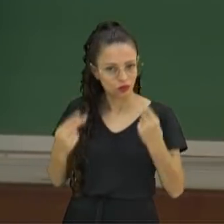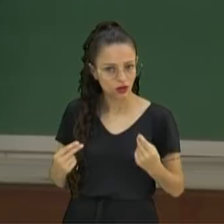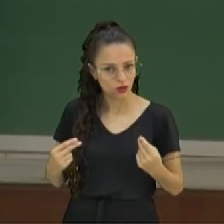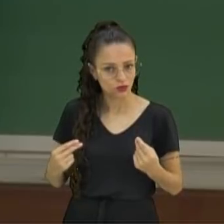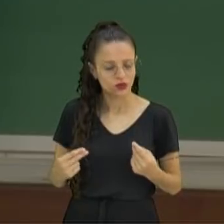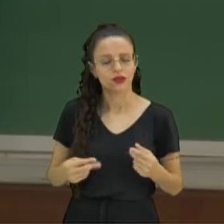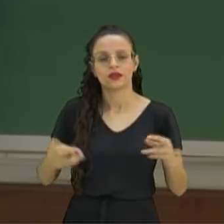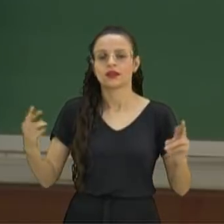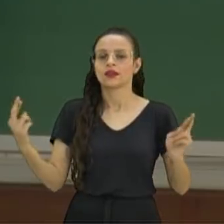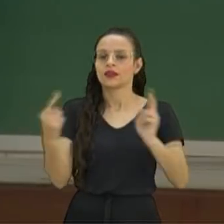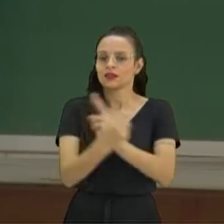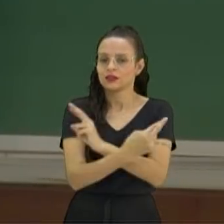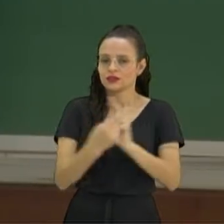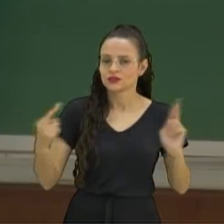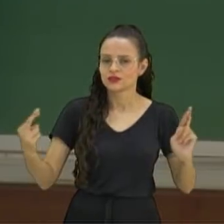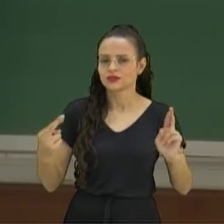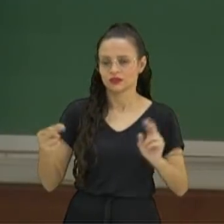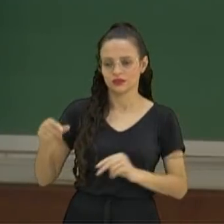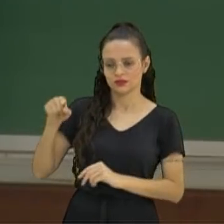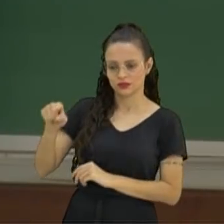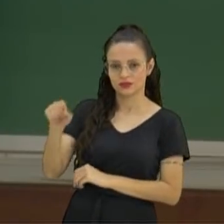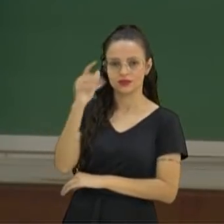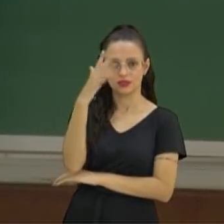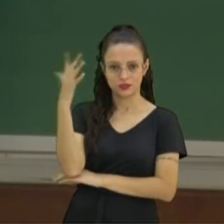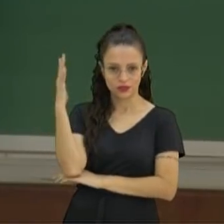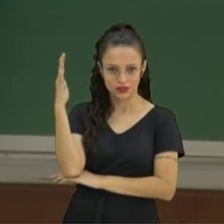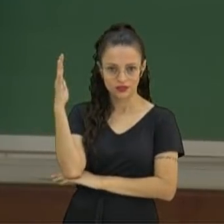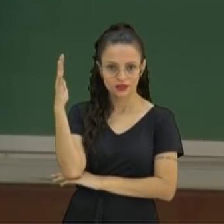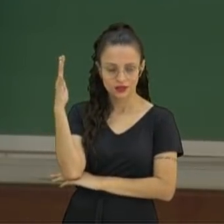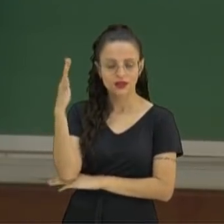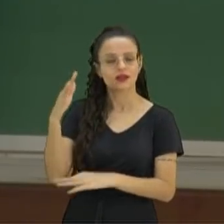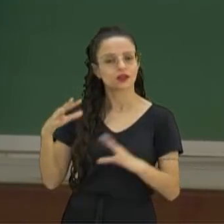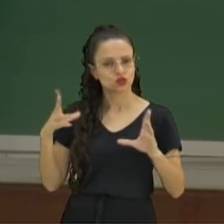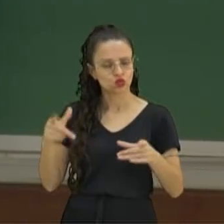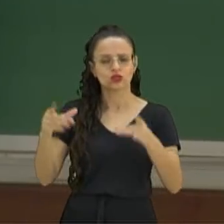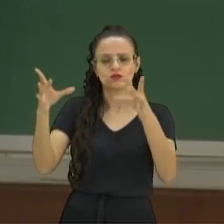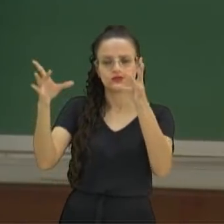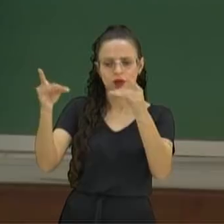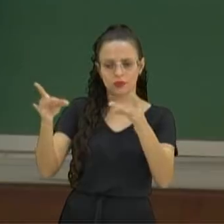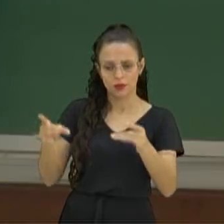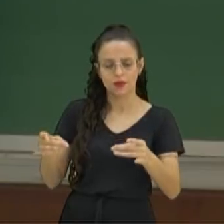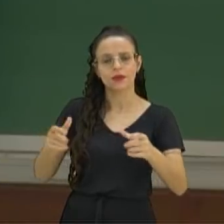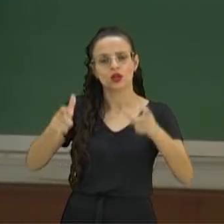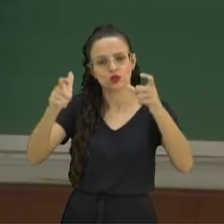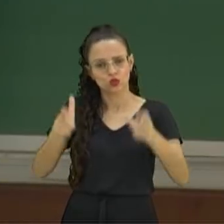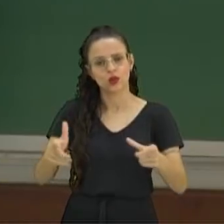se relacionando com a natureza. Aí tudo isso acontece num